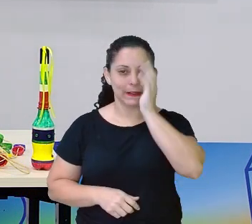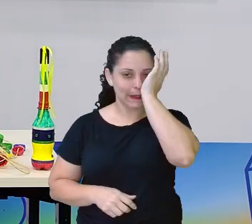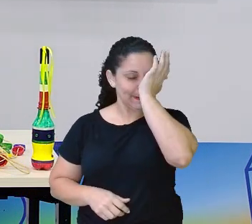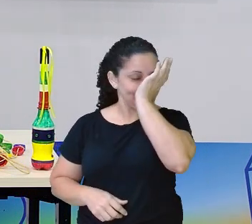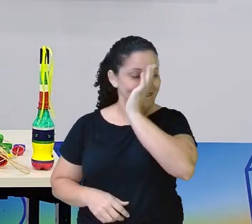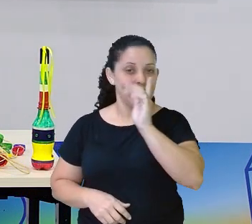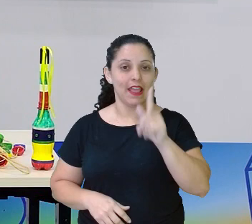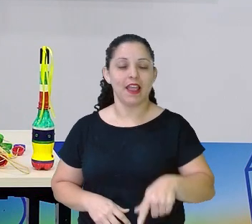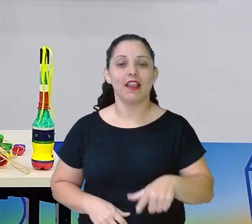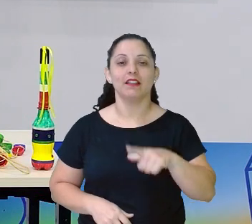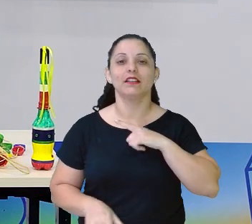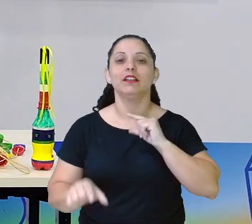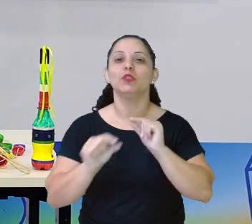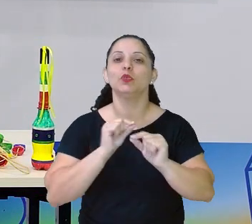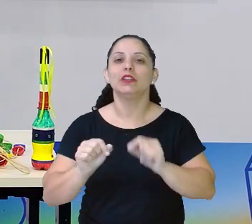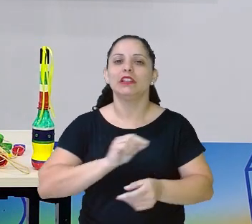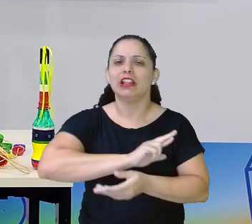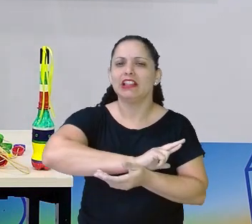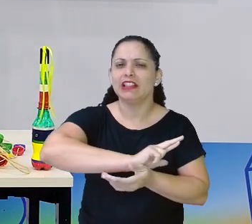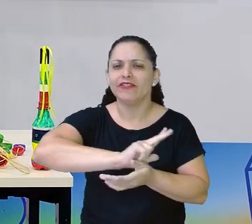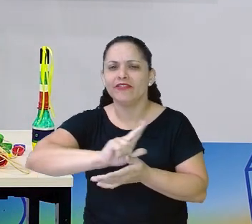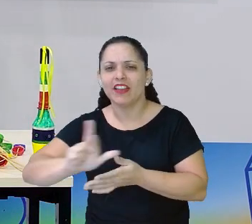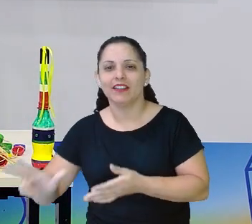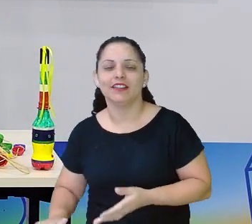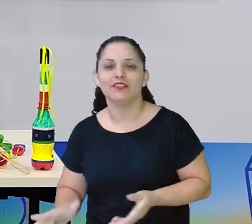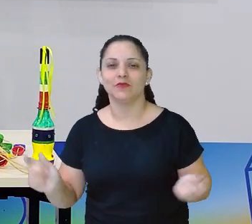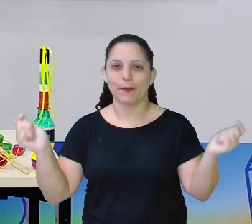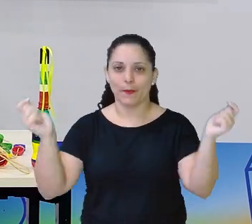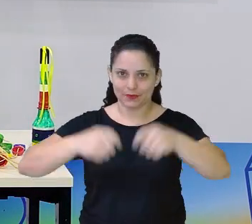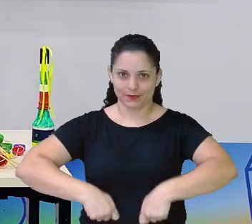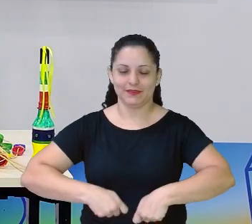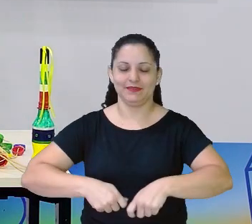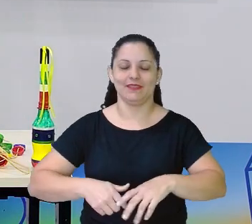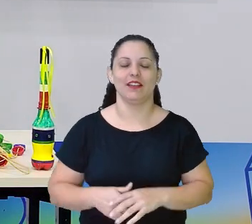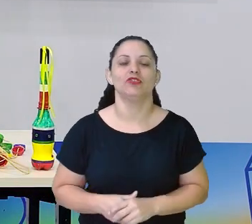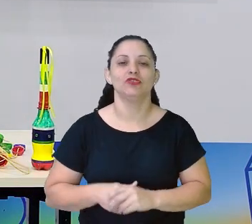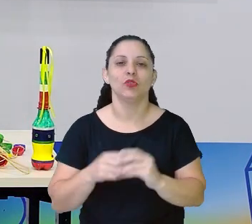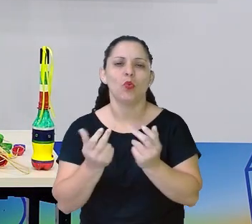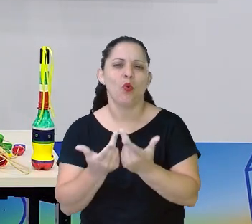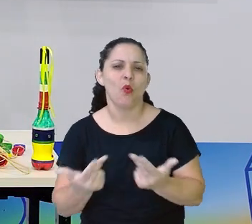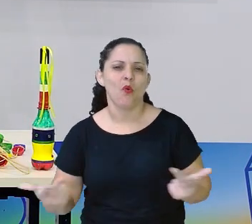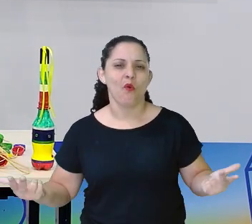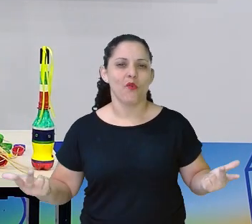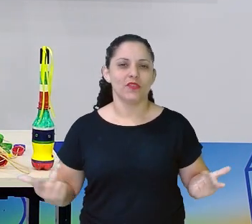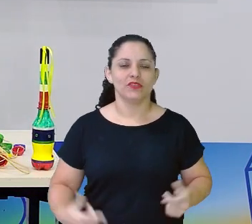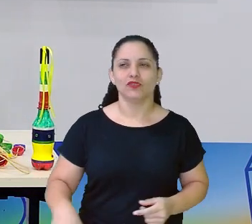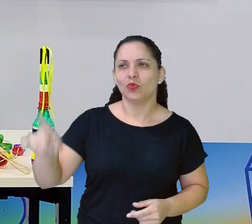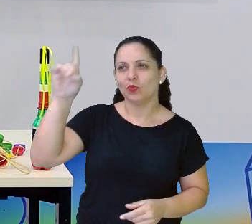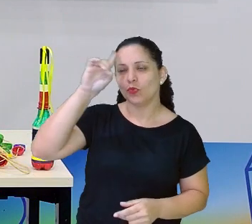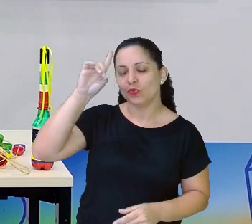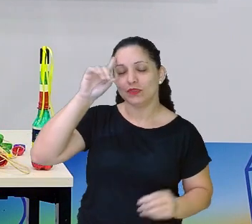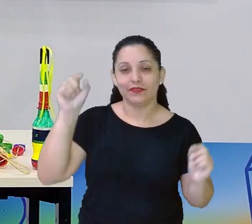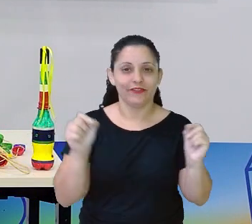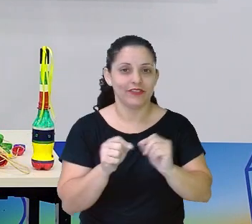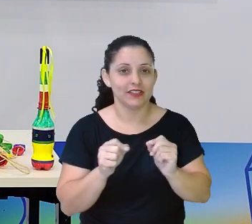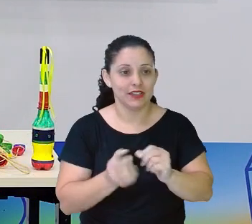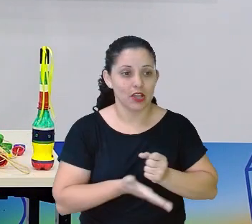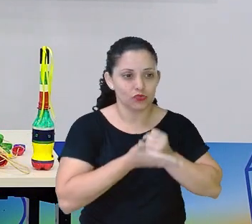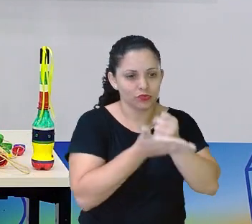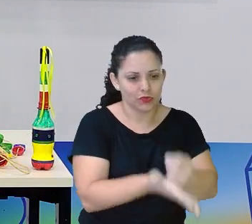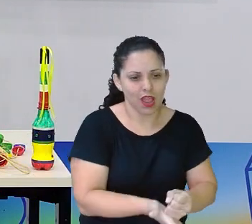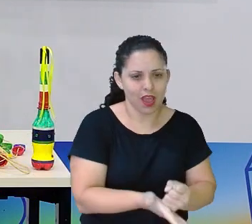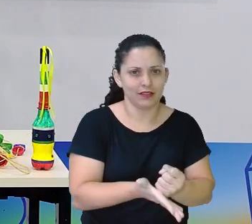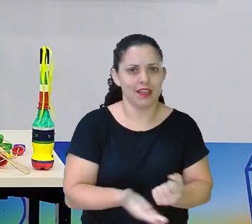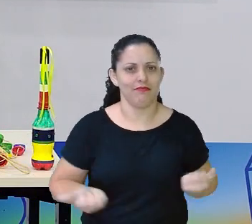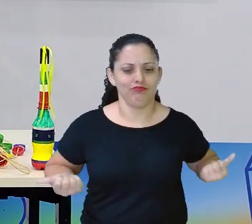traz diversas possibilidades de coisas que a gente pode fazer no nosso dia a dia que vão ajudar no meio ambiente e,